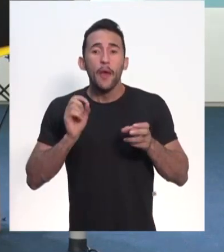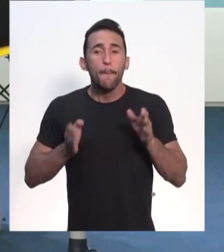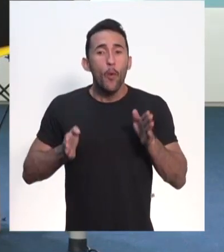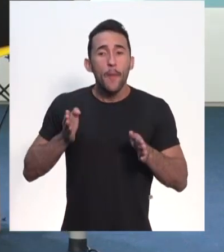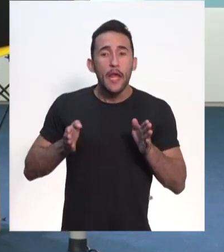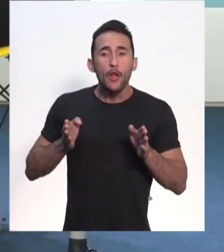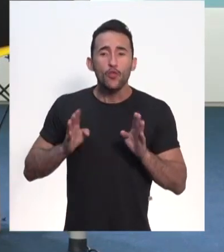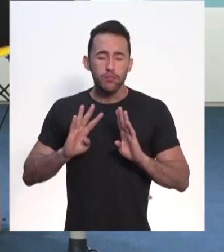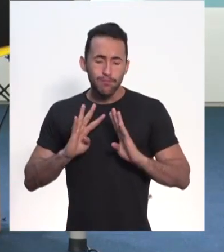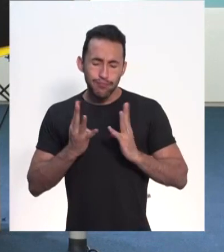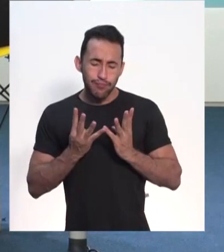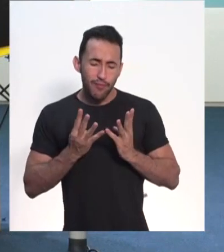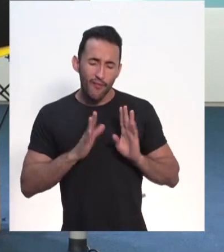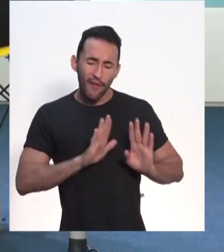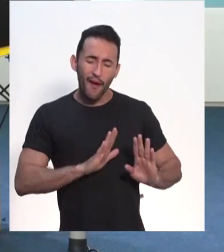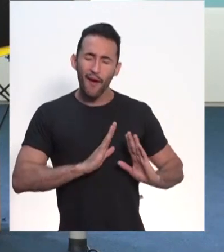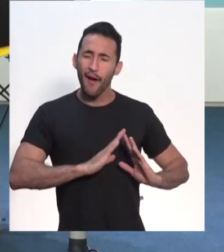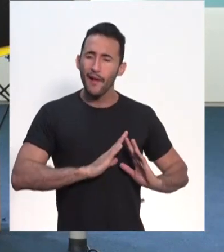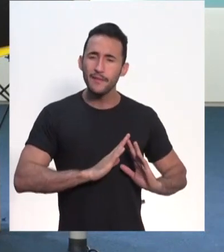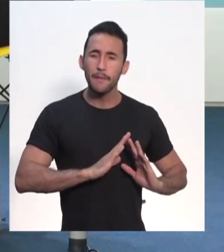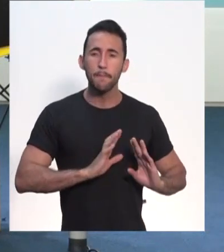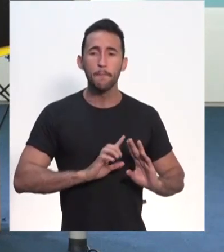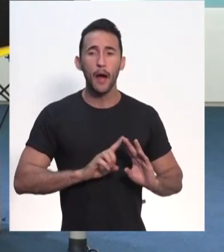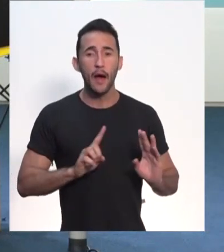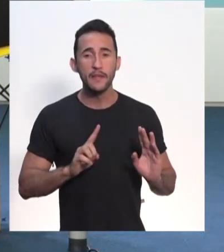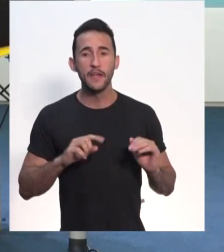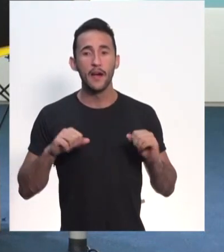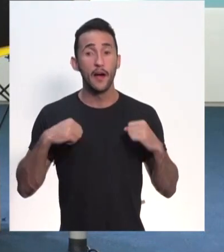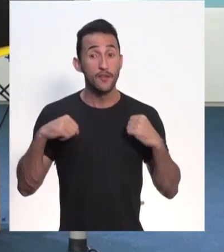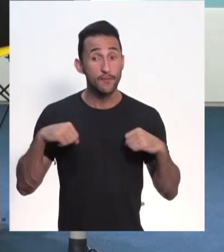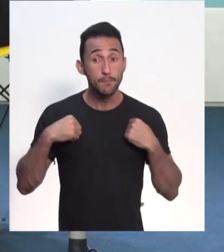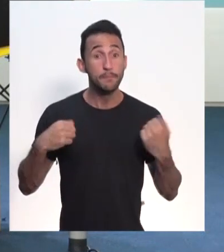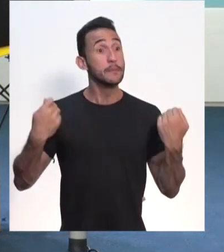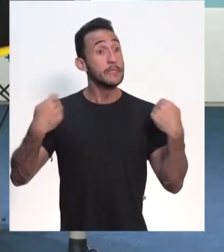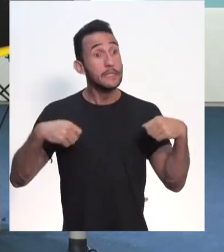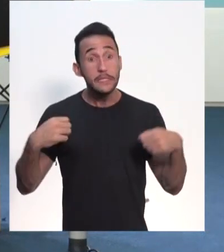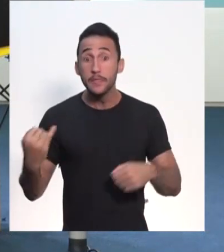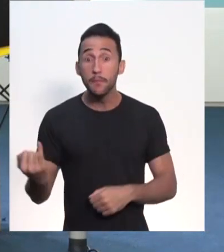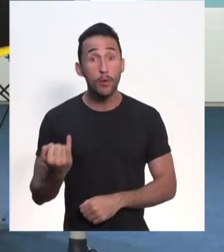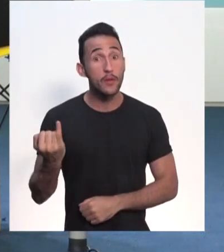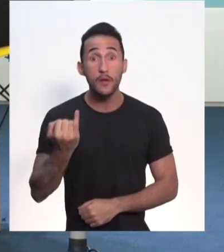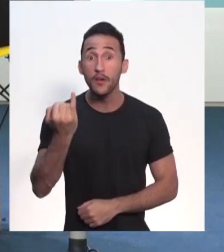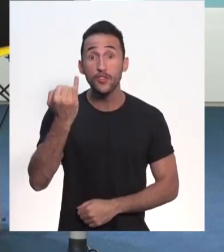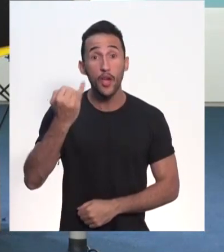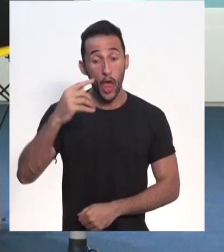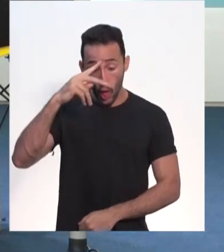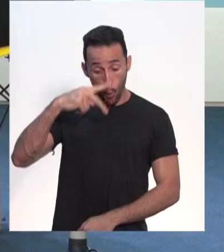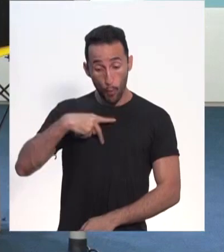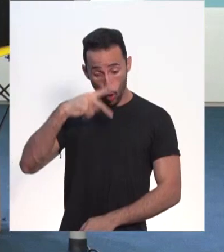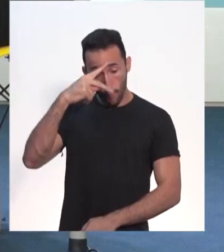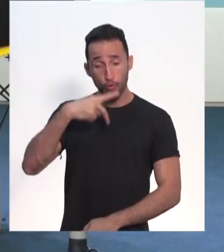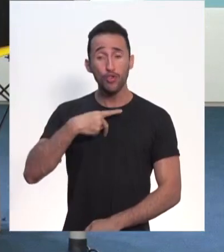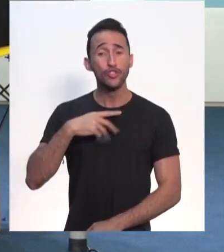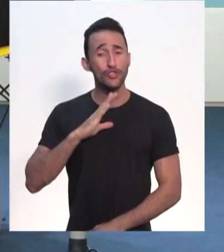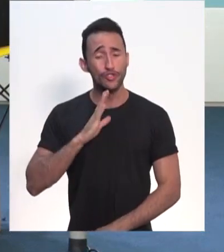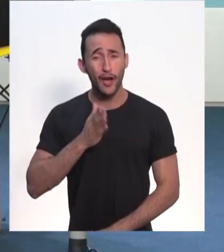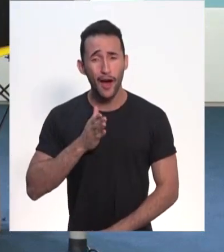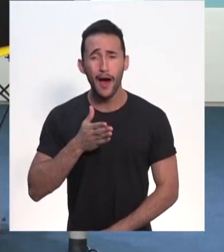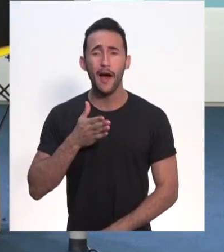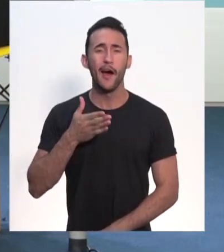tecnologia. E não sei se vocês têm acompanhado, mas a professora Sandra tem dado algumas aulas aqui no nosso centro de mídias e mostrado que é